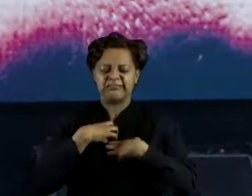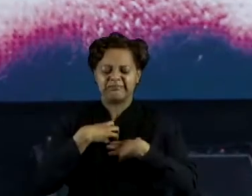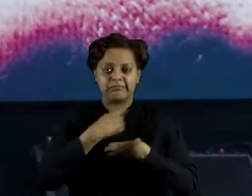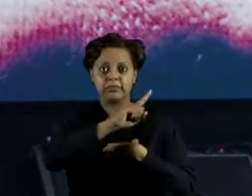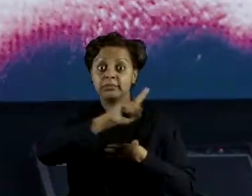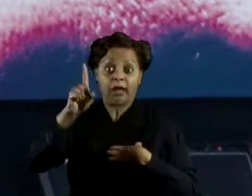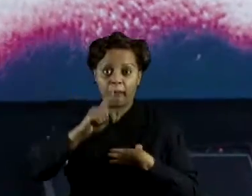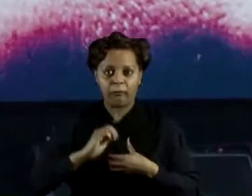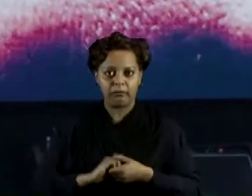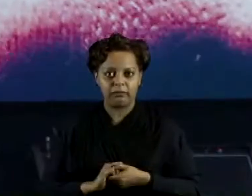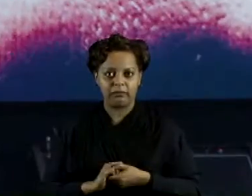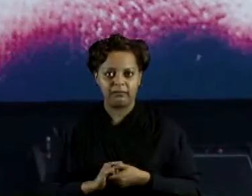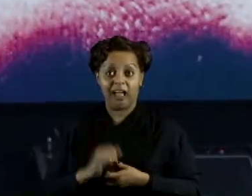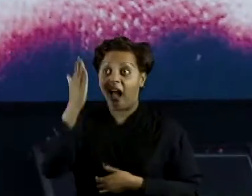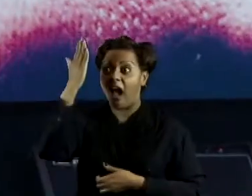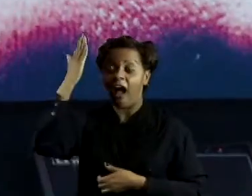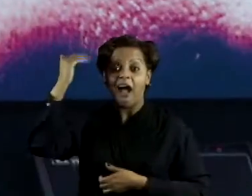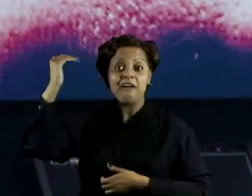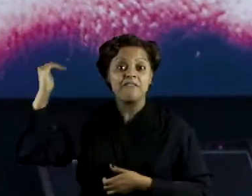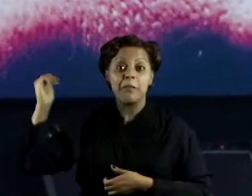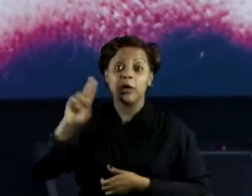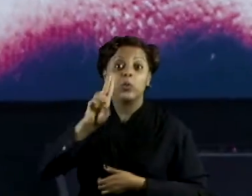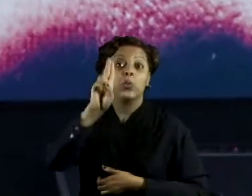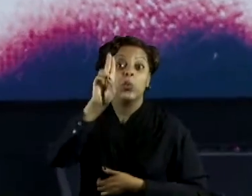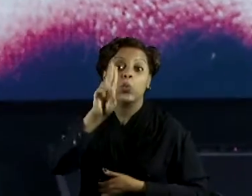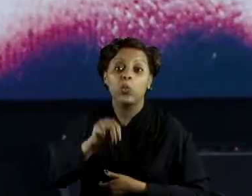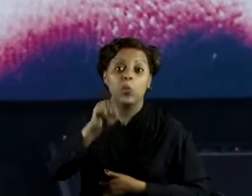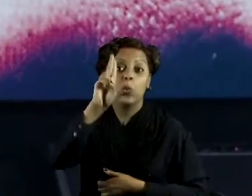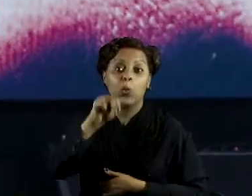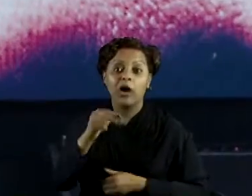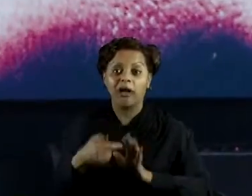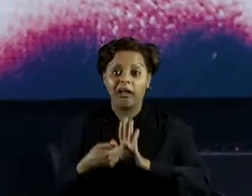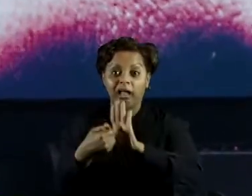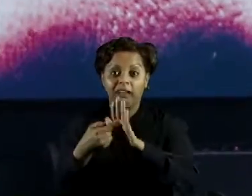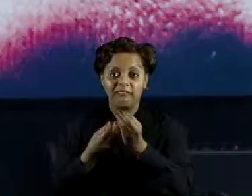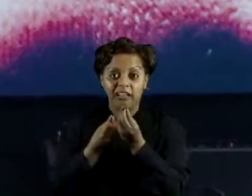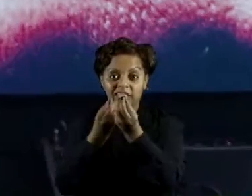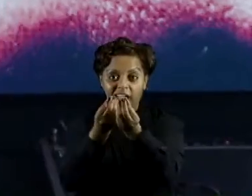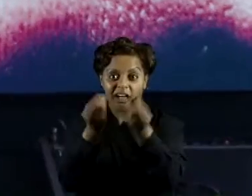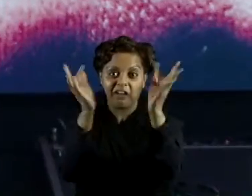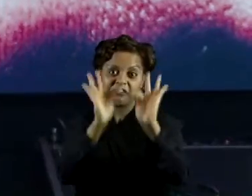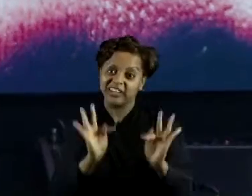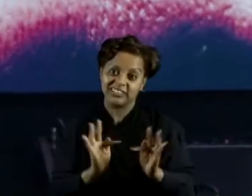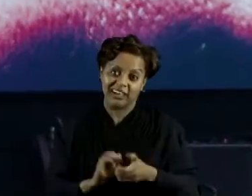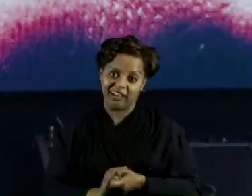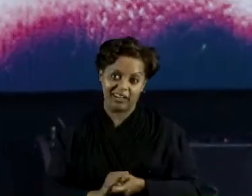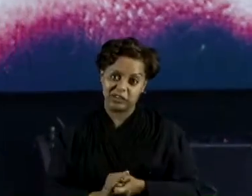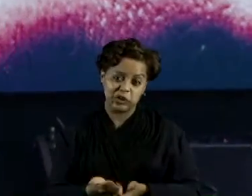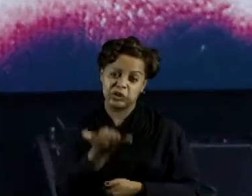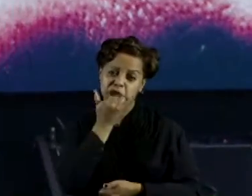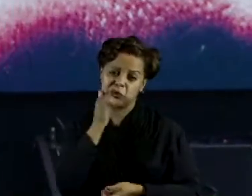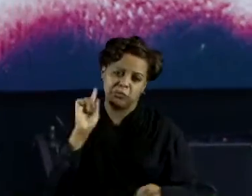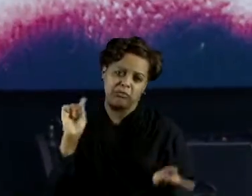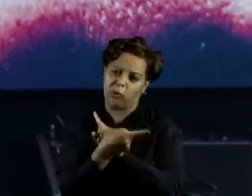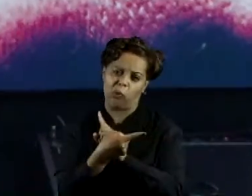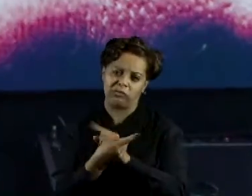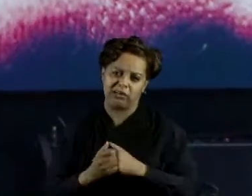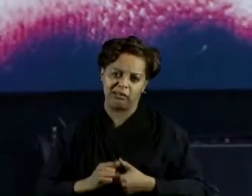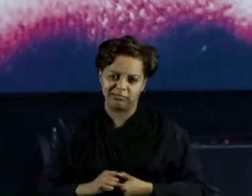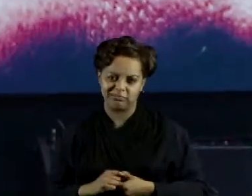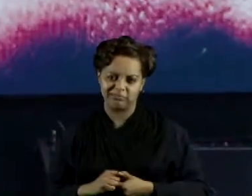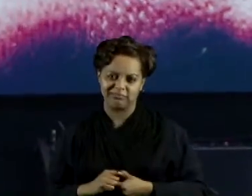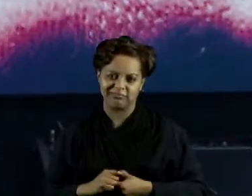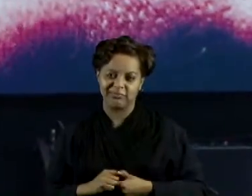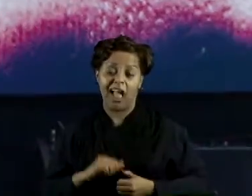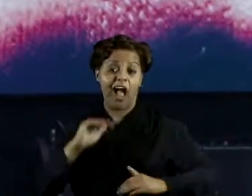fama nunca trouxe e jamais trará felicidade. Aliás, é o contrário. É muito comum